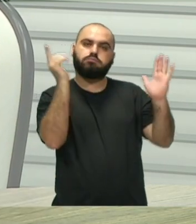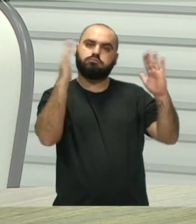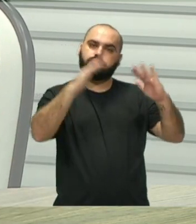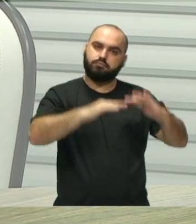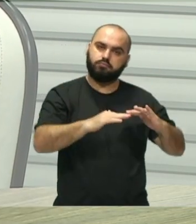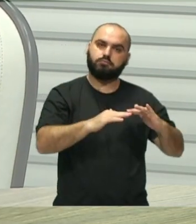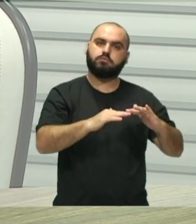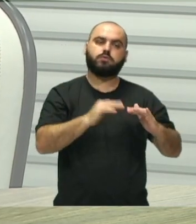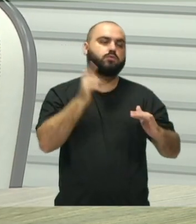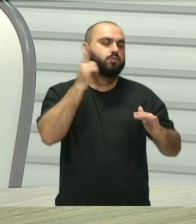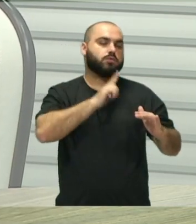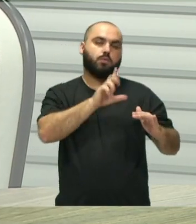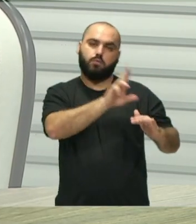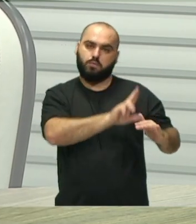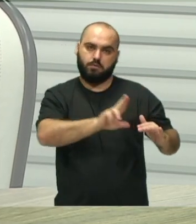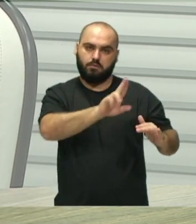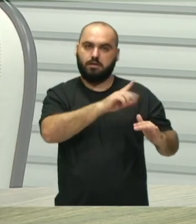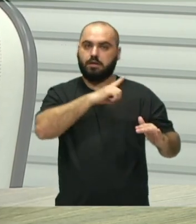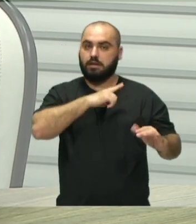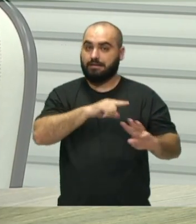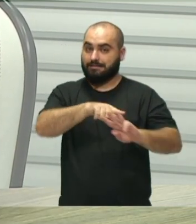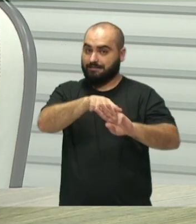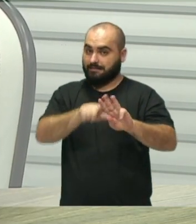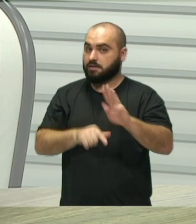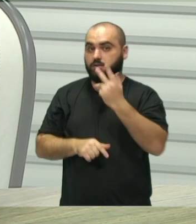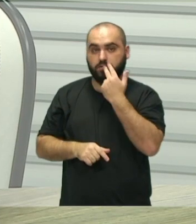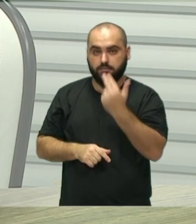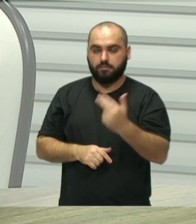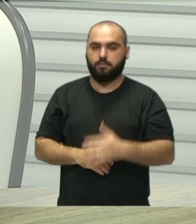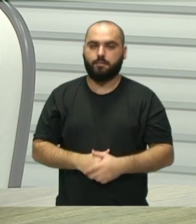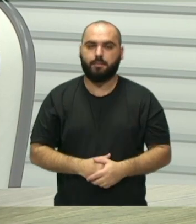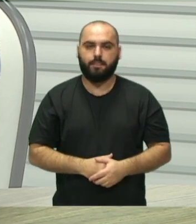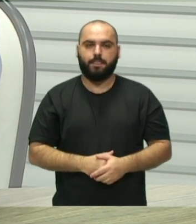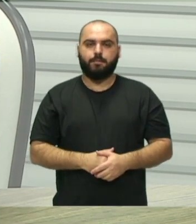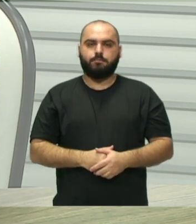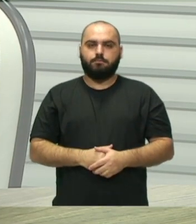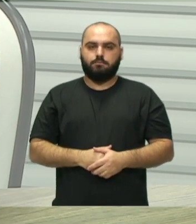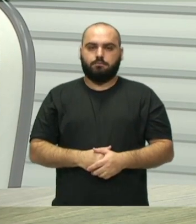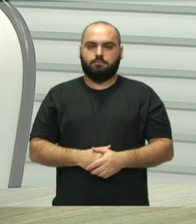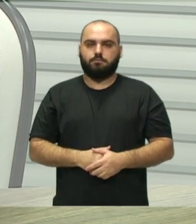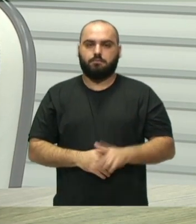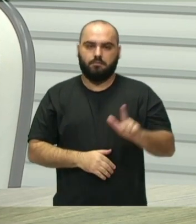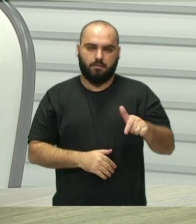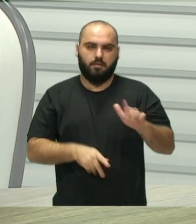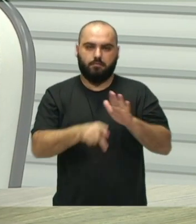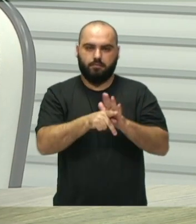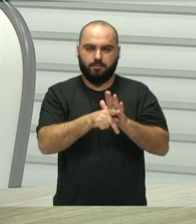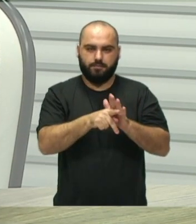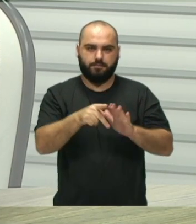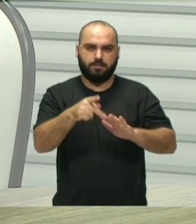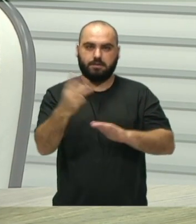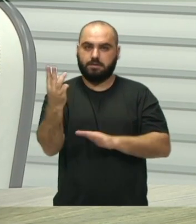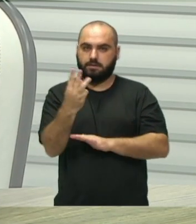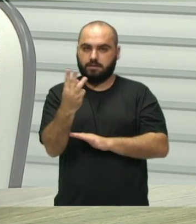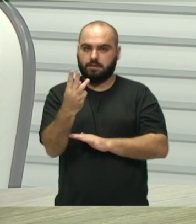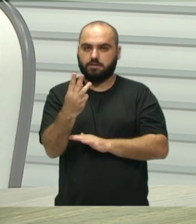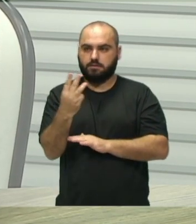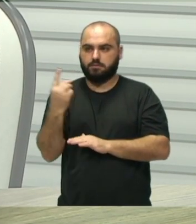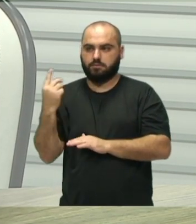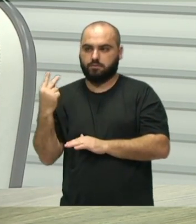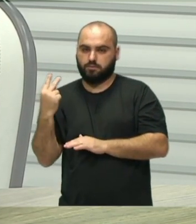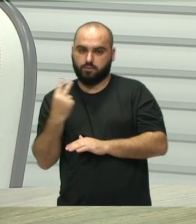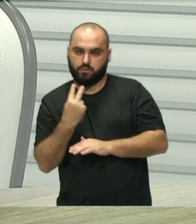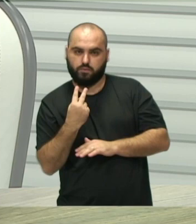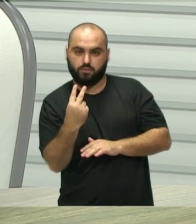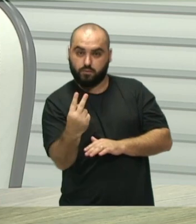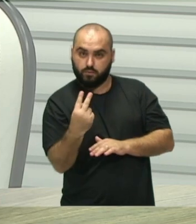para poder usar. E ele tem 3 células, as 2 células externas são as pistas de rolamento, 3 faixas para cada lado, sendo